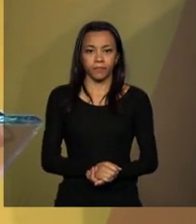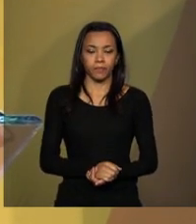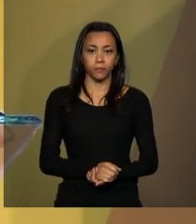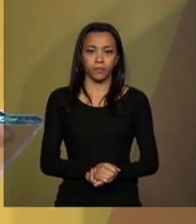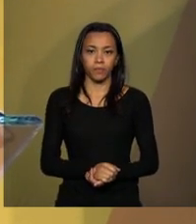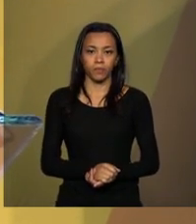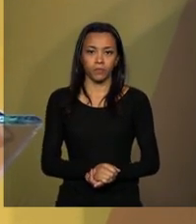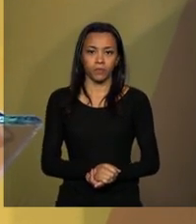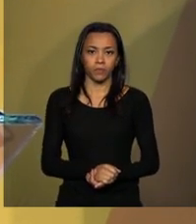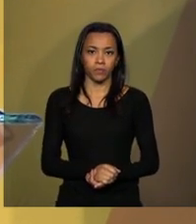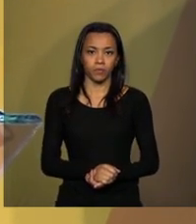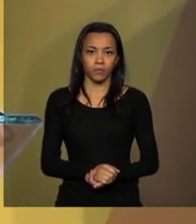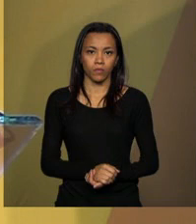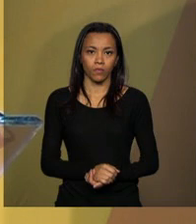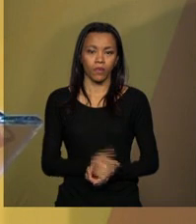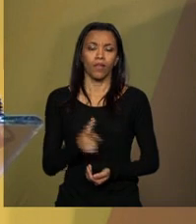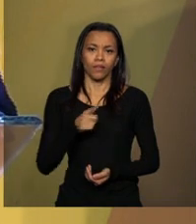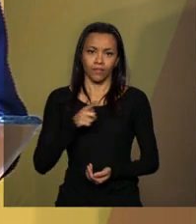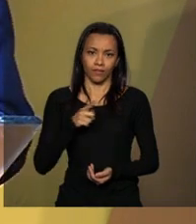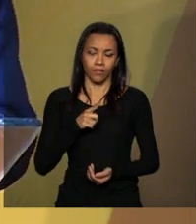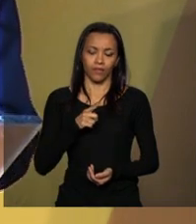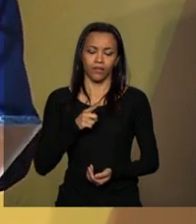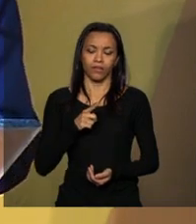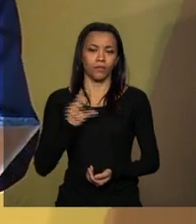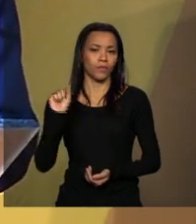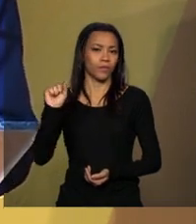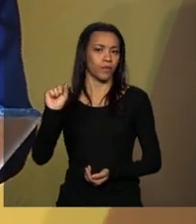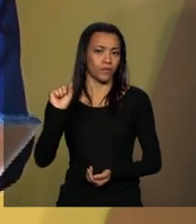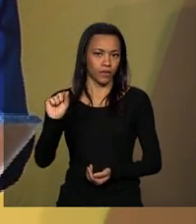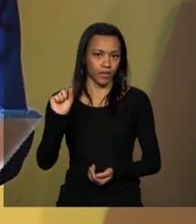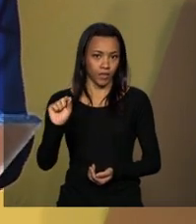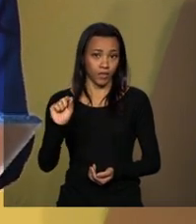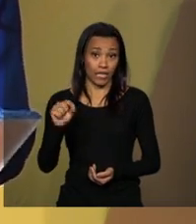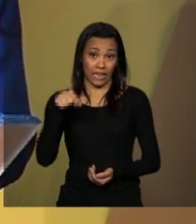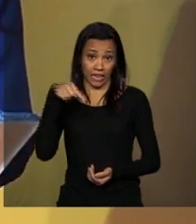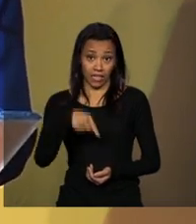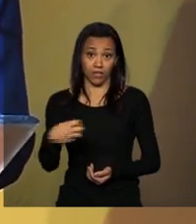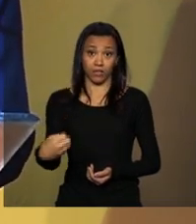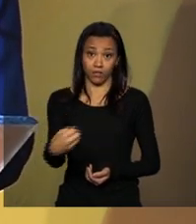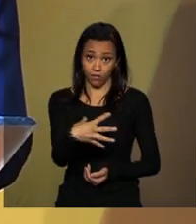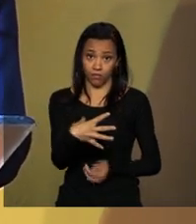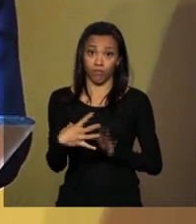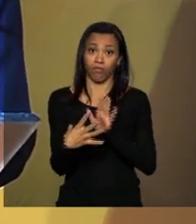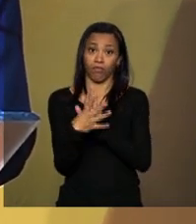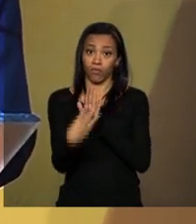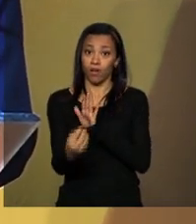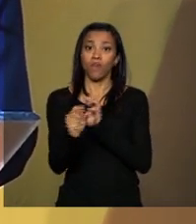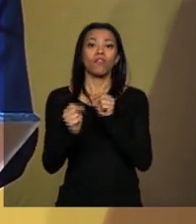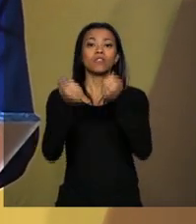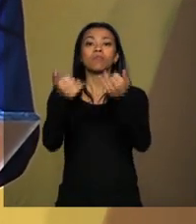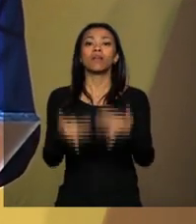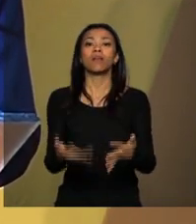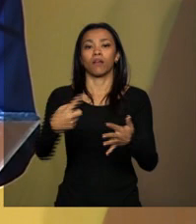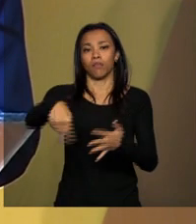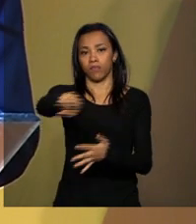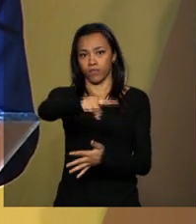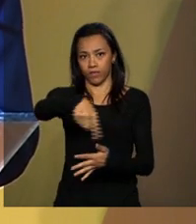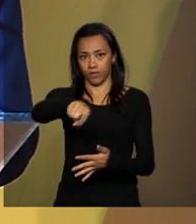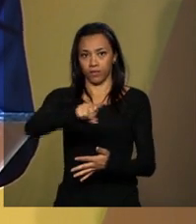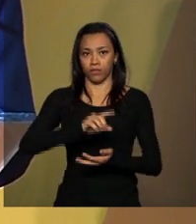e há certas novidades nessa nova rodada que eu qu que eu quero destacar